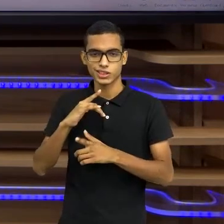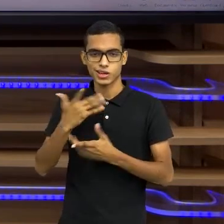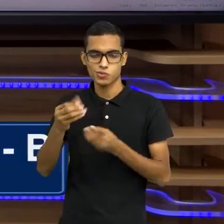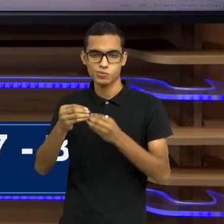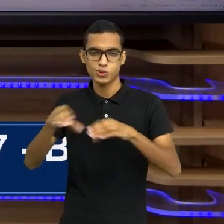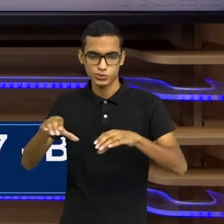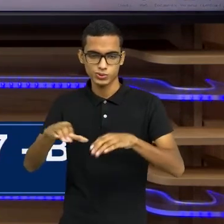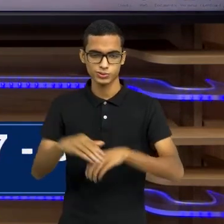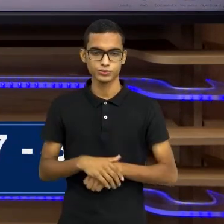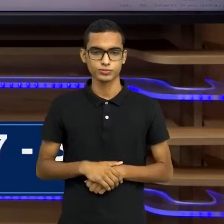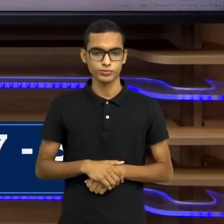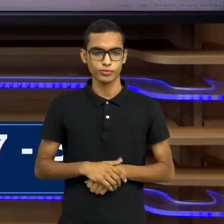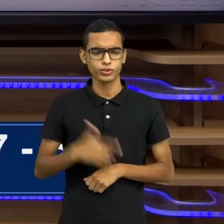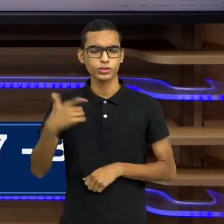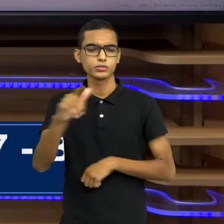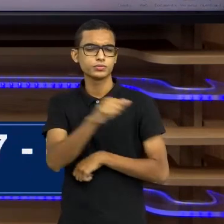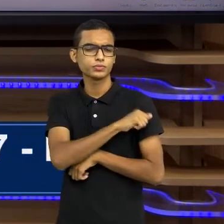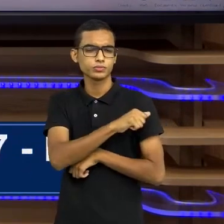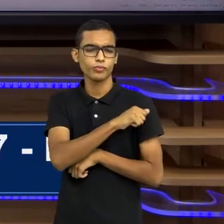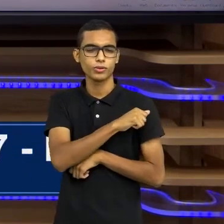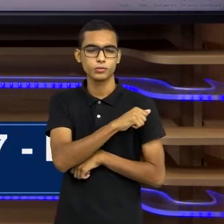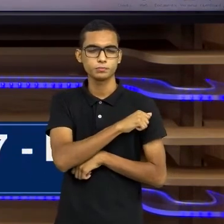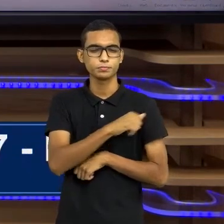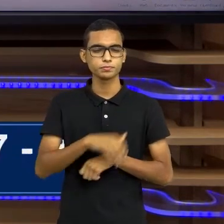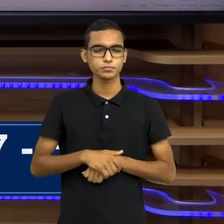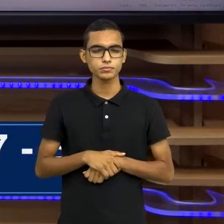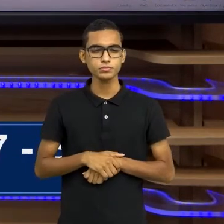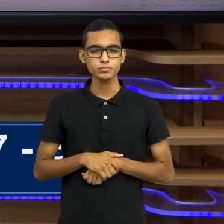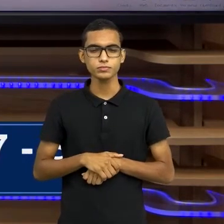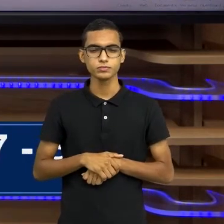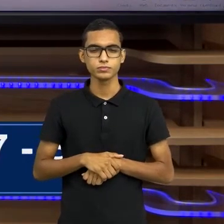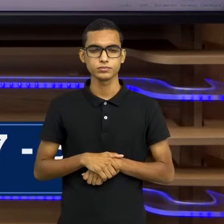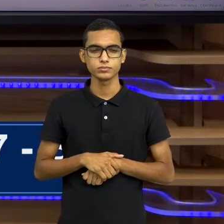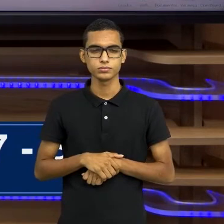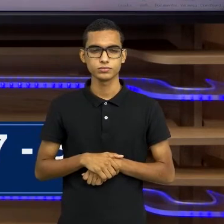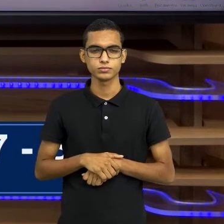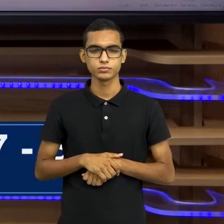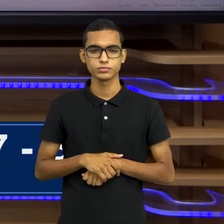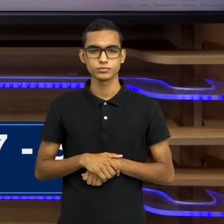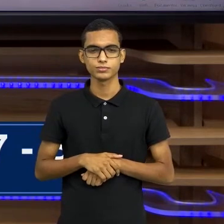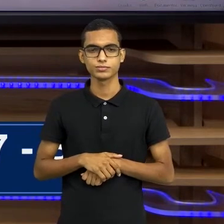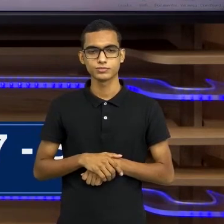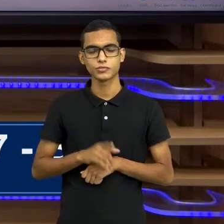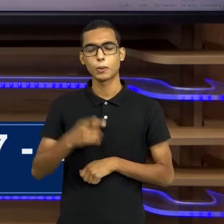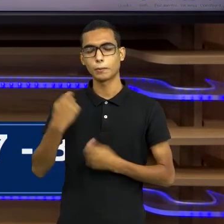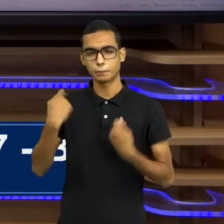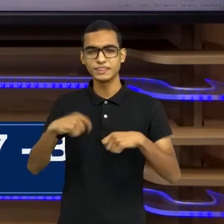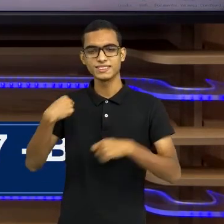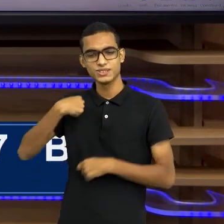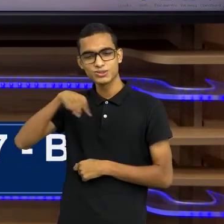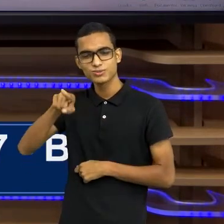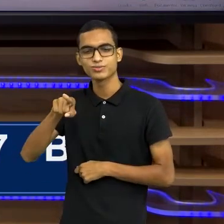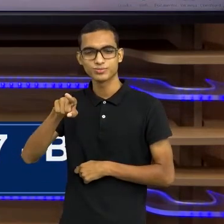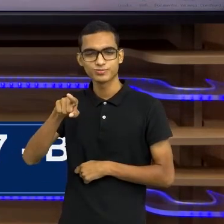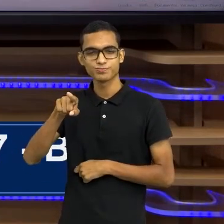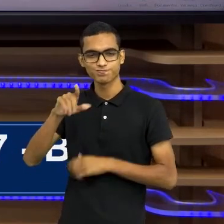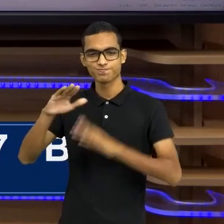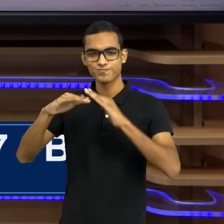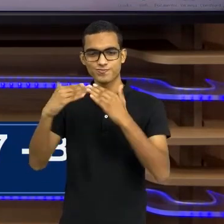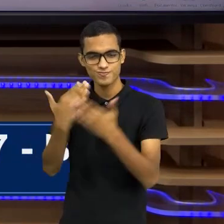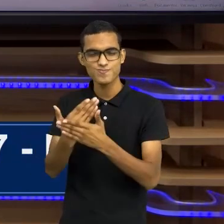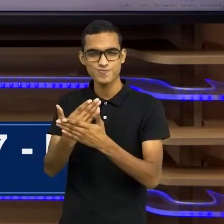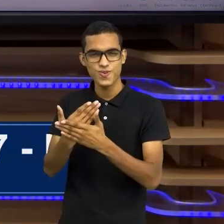conosco, vamos lá então? Olha aí, também da Escola Estadual Coronel Fiuza, eu preciso ir lá no Careiro conhecer essa escola.